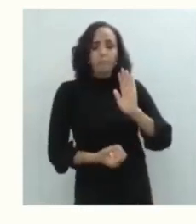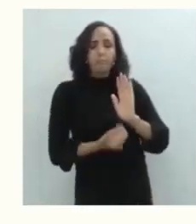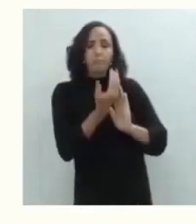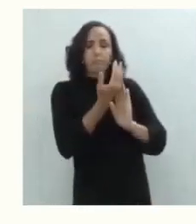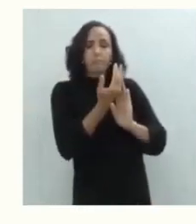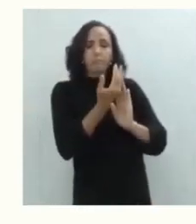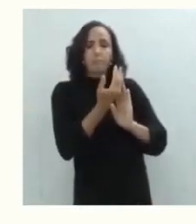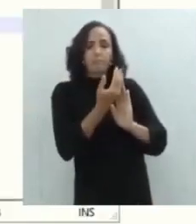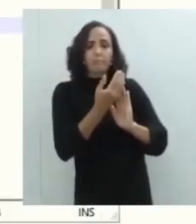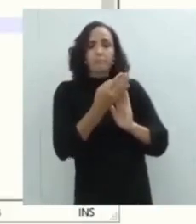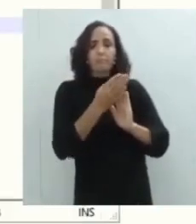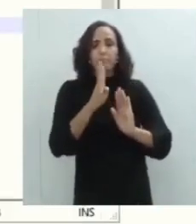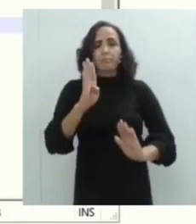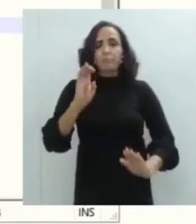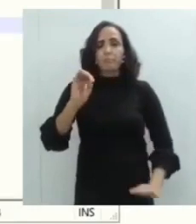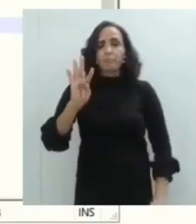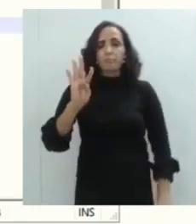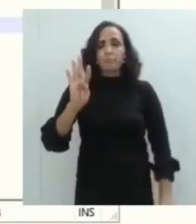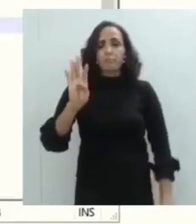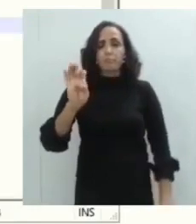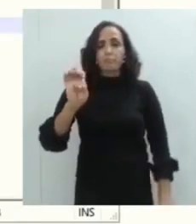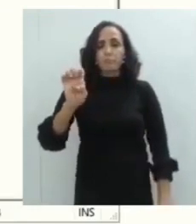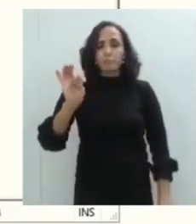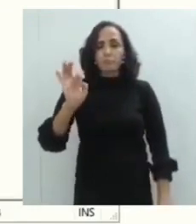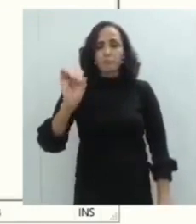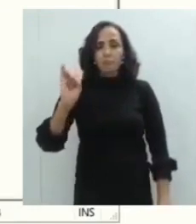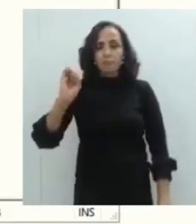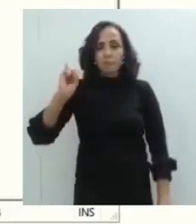gente vai para o script